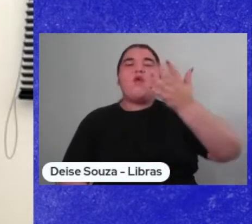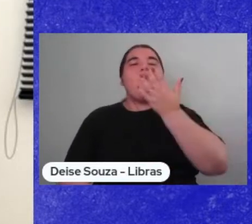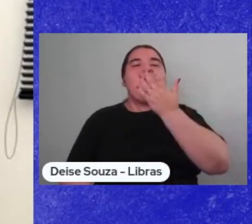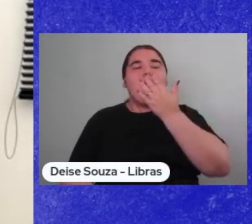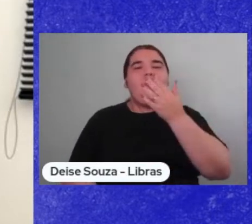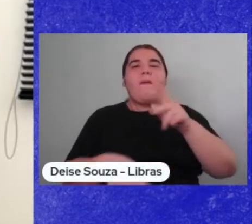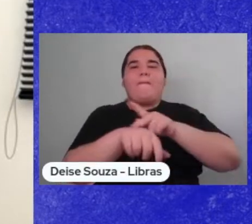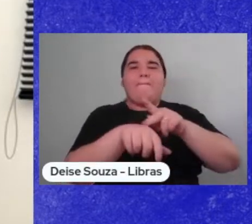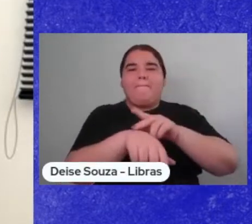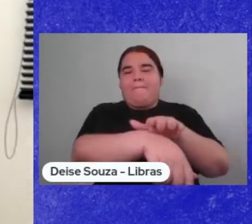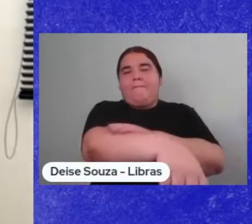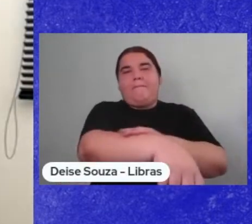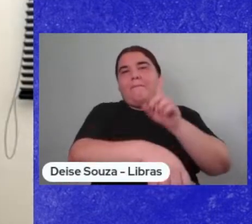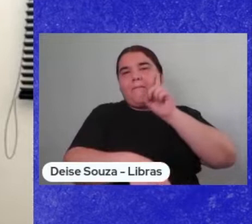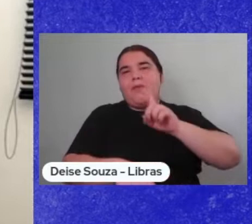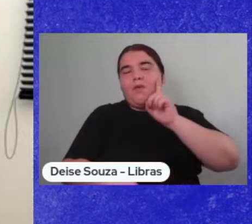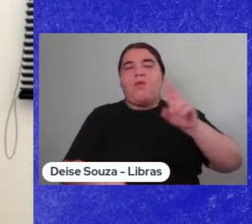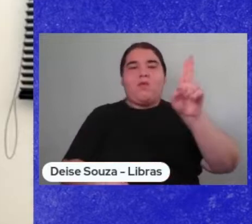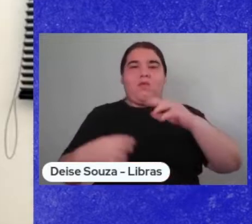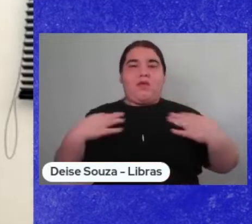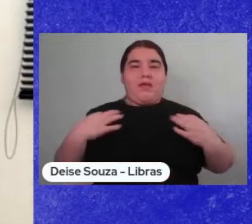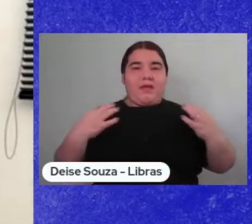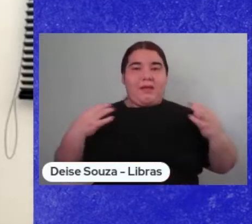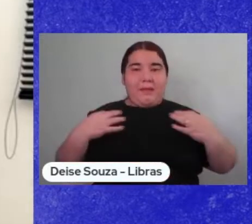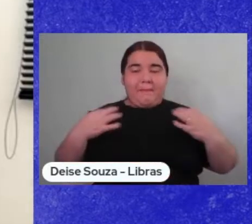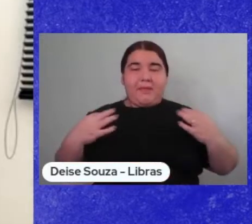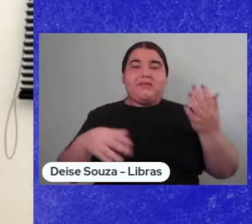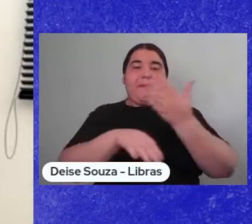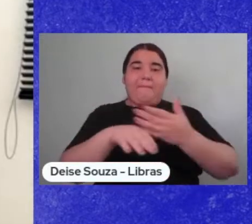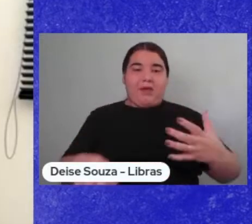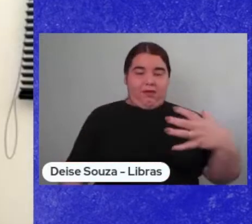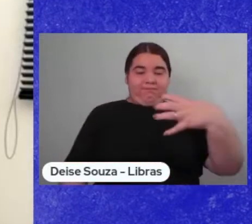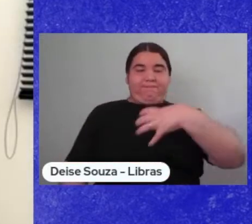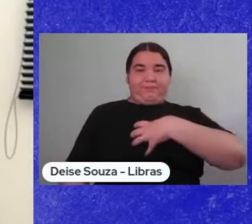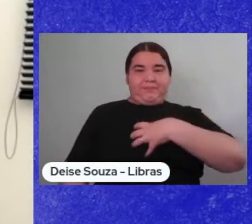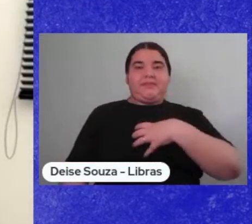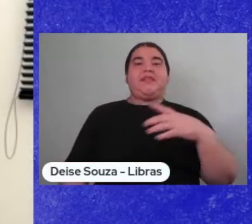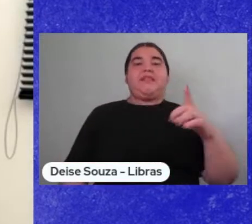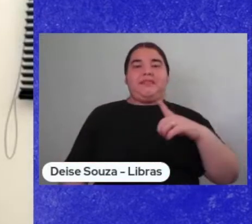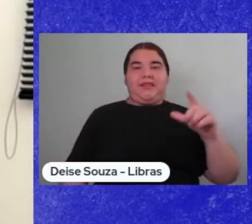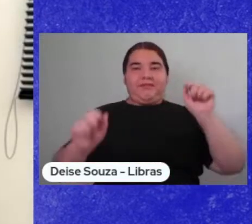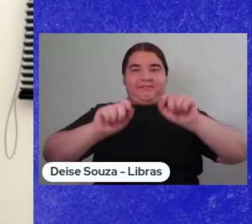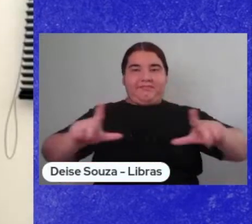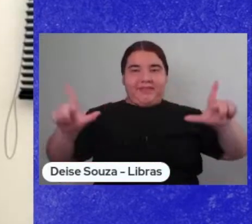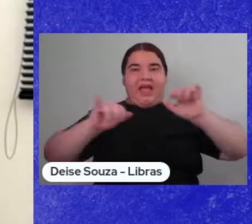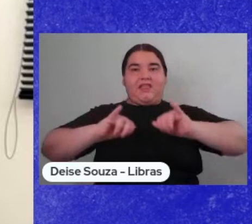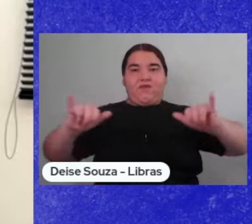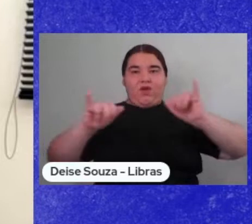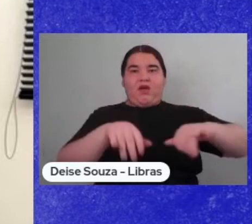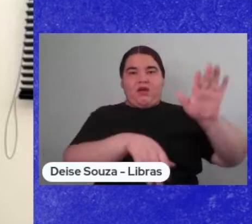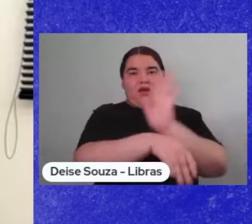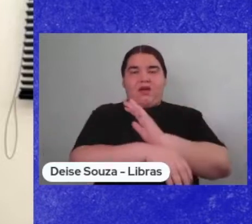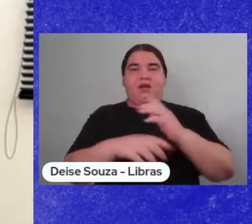pele morena, enfim, estou com a camisa branca, estampada aqui com o logo do filme, o cartaz do filme, que é a cabeça de